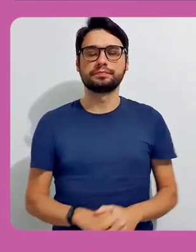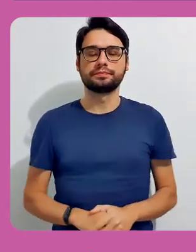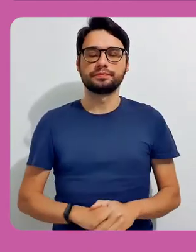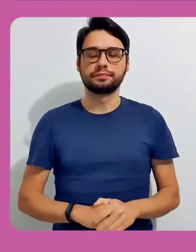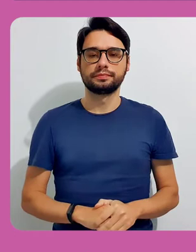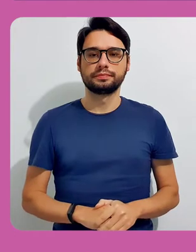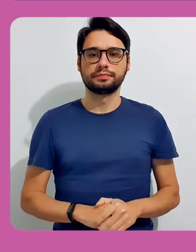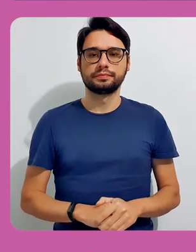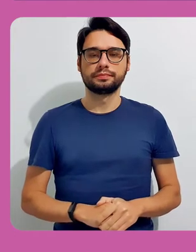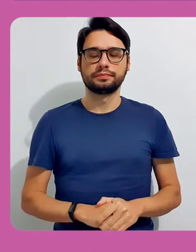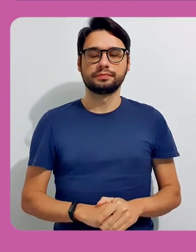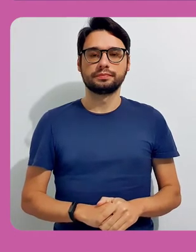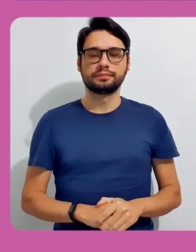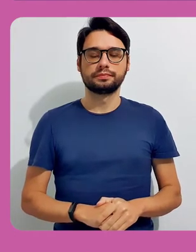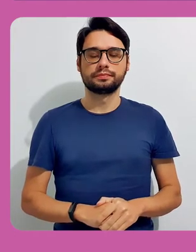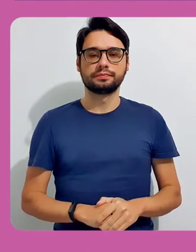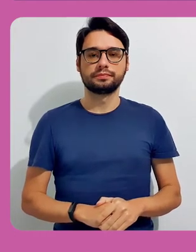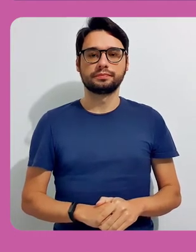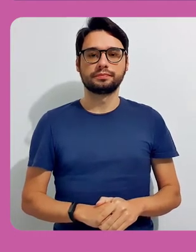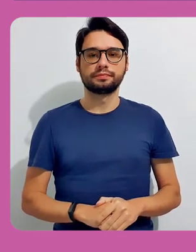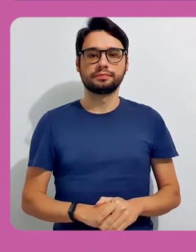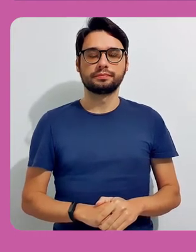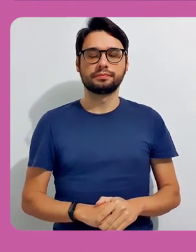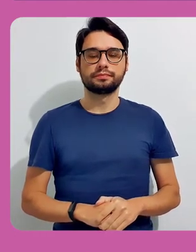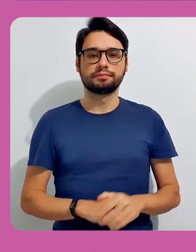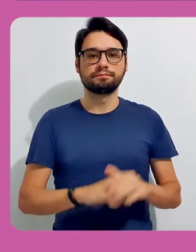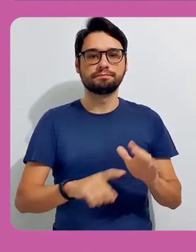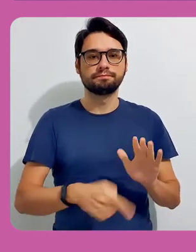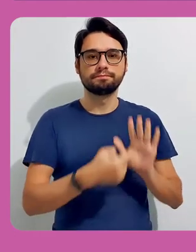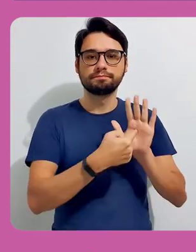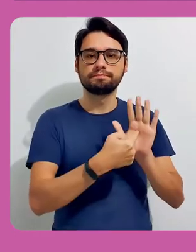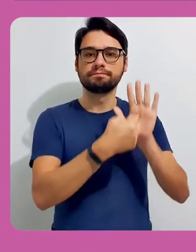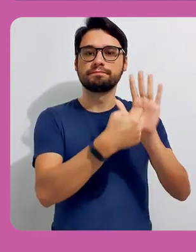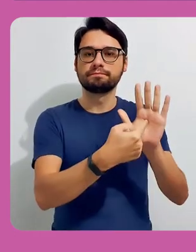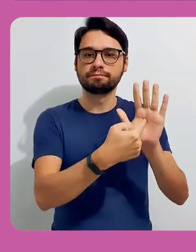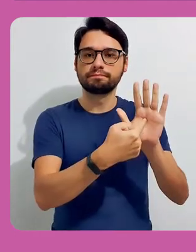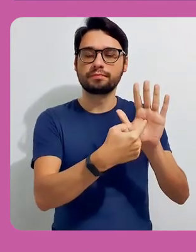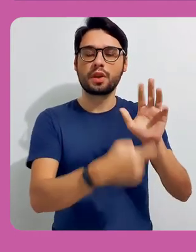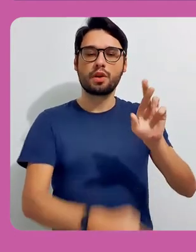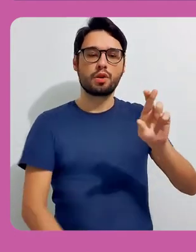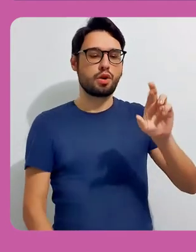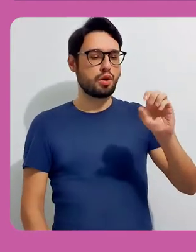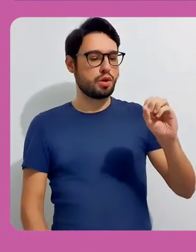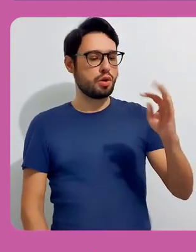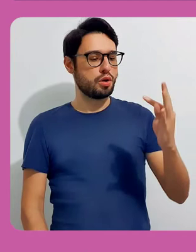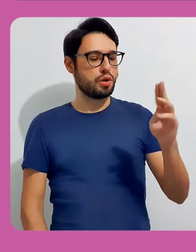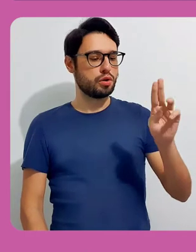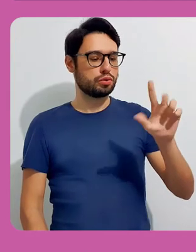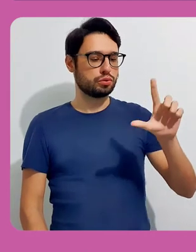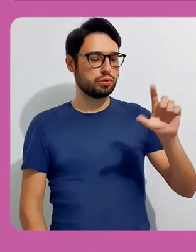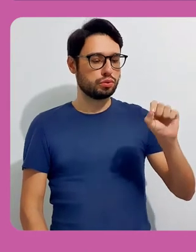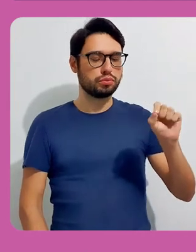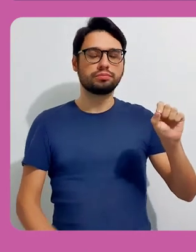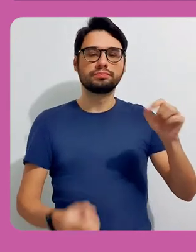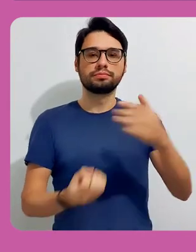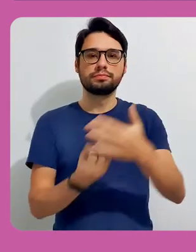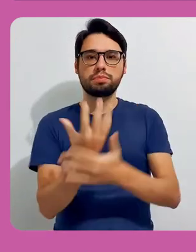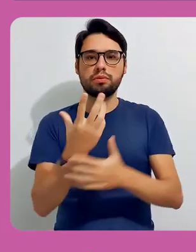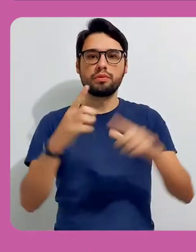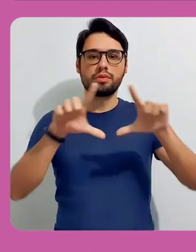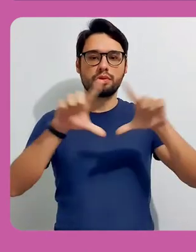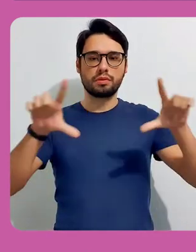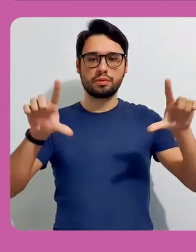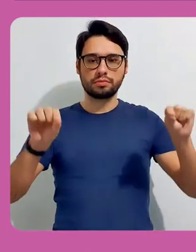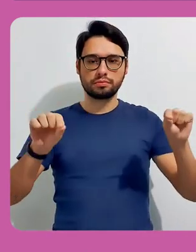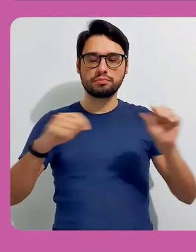aparece quais são as opções então incluiu o módulo o recurso rótulo ele aparece também a nossa